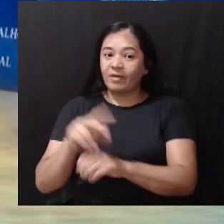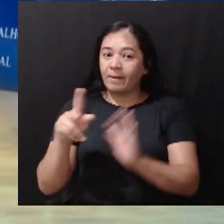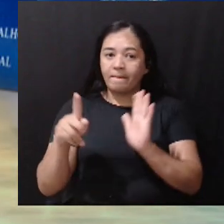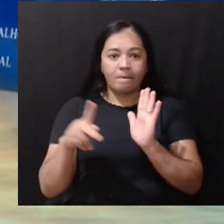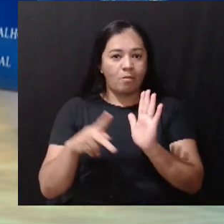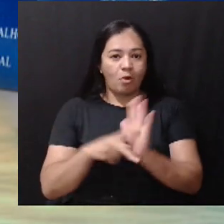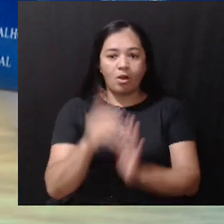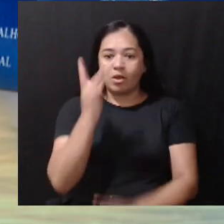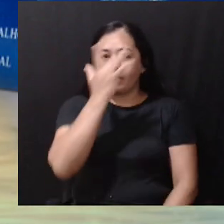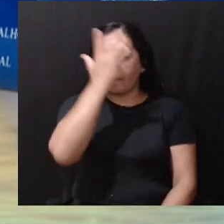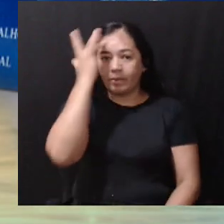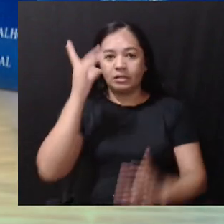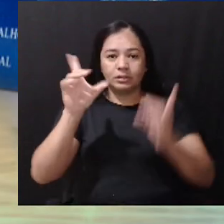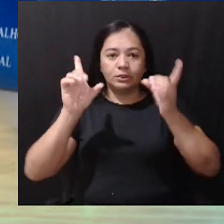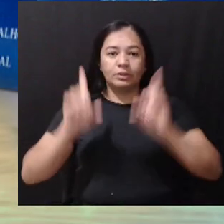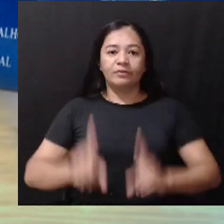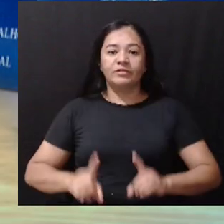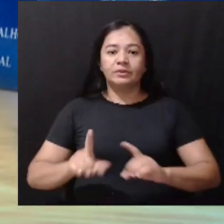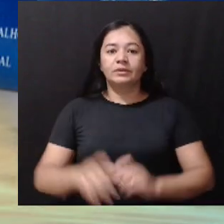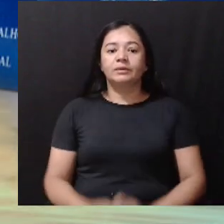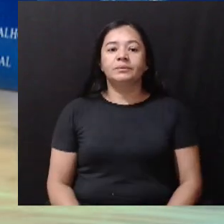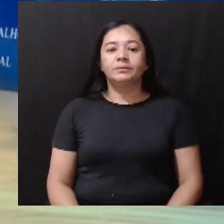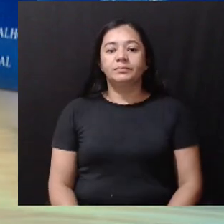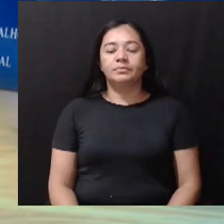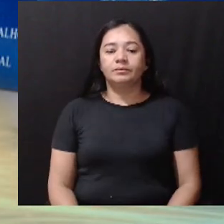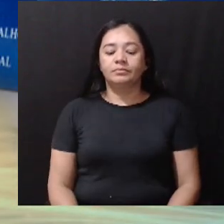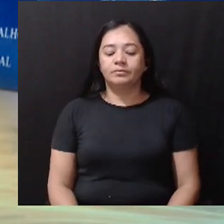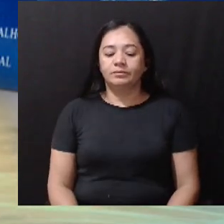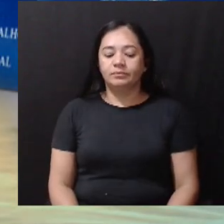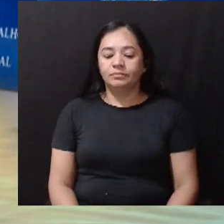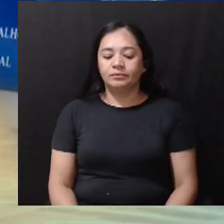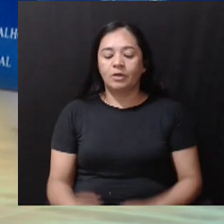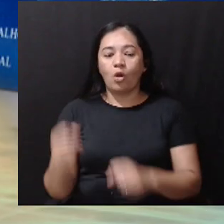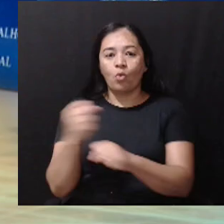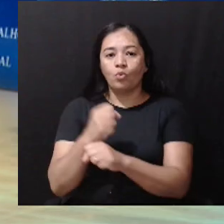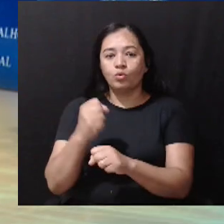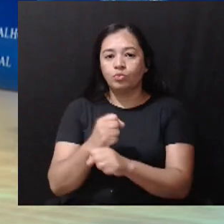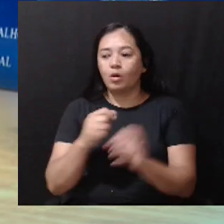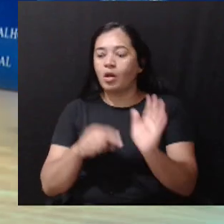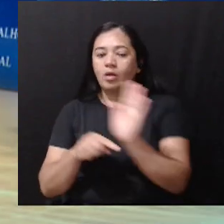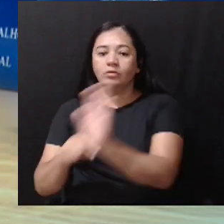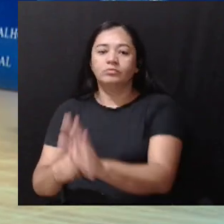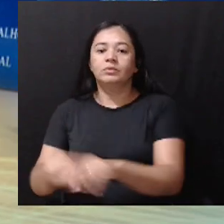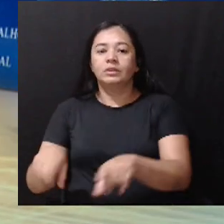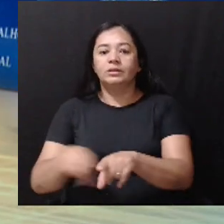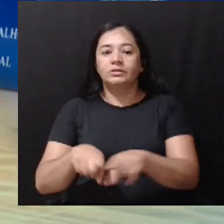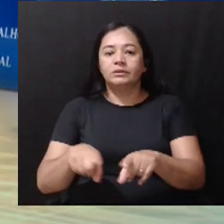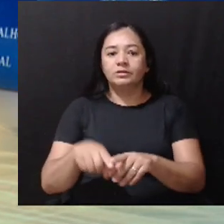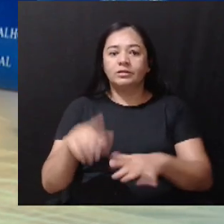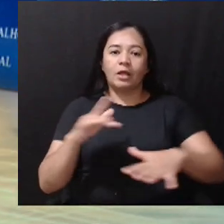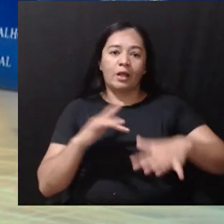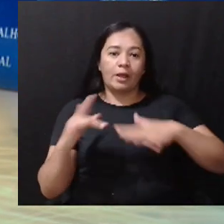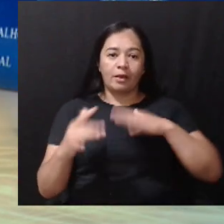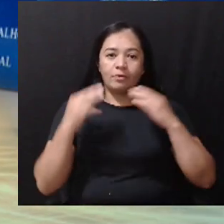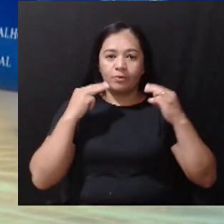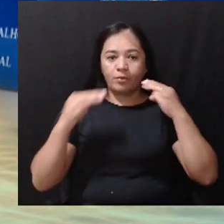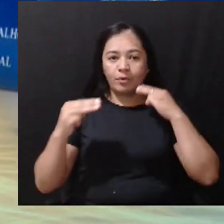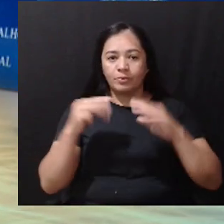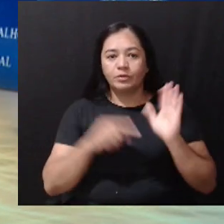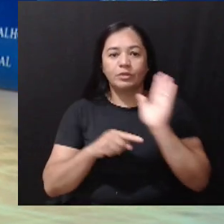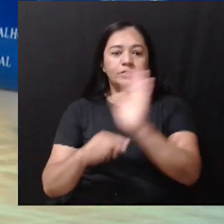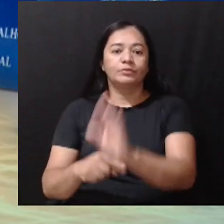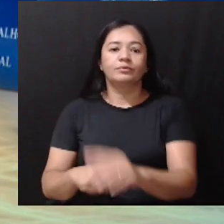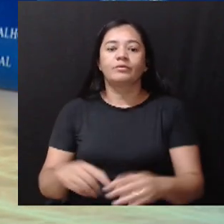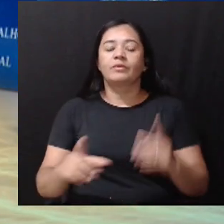pessoas com deficiência. Ajudante de obras, assistente de mídias sociais,